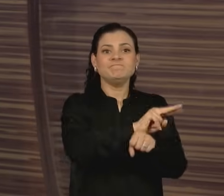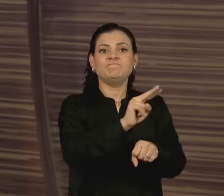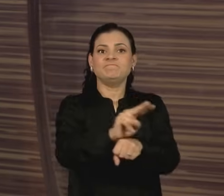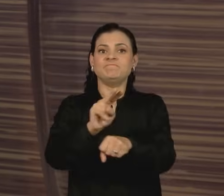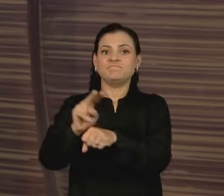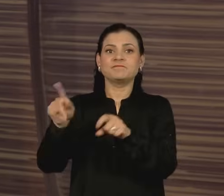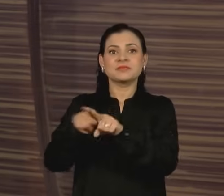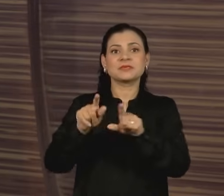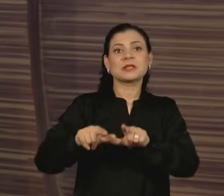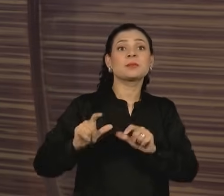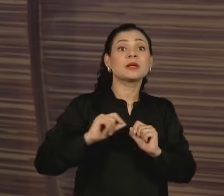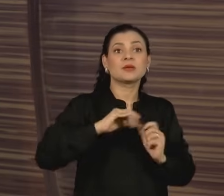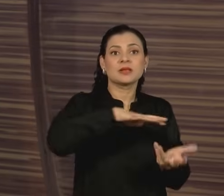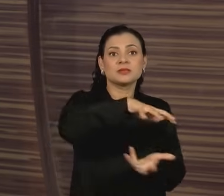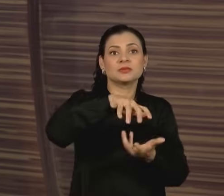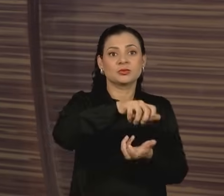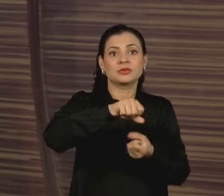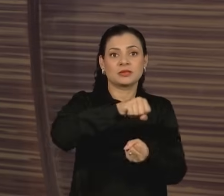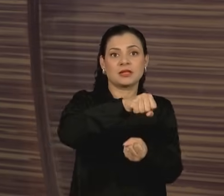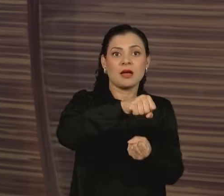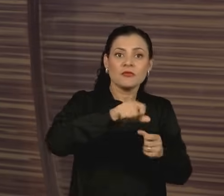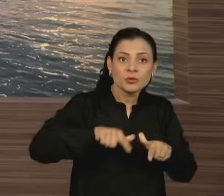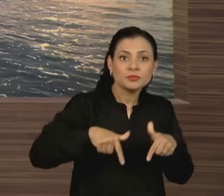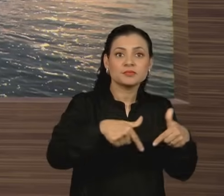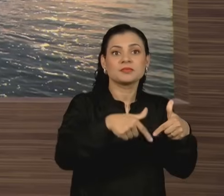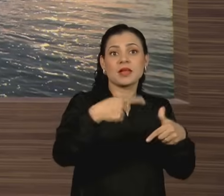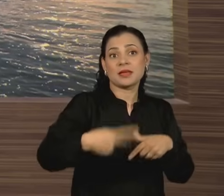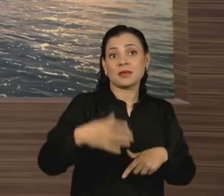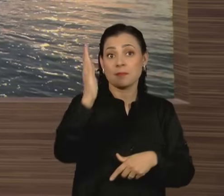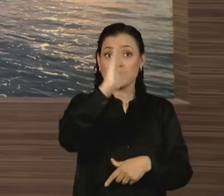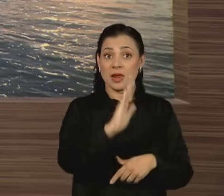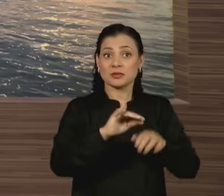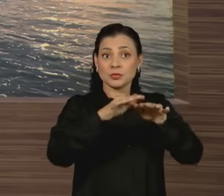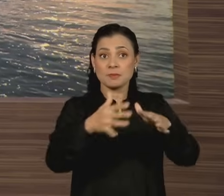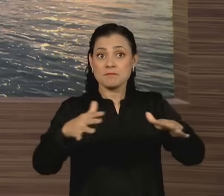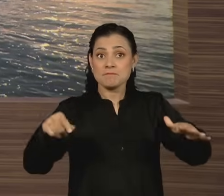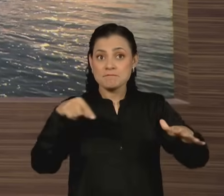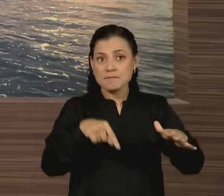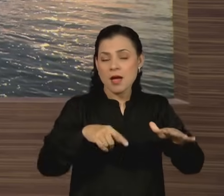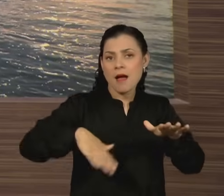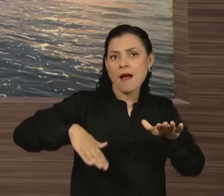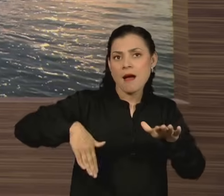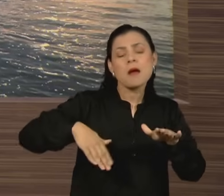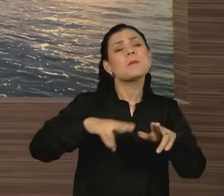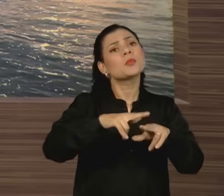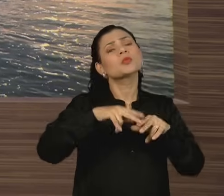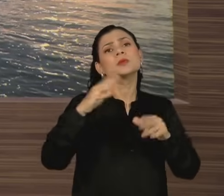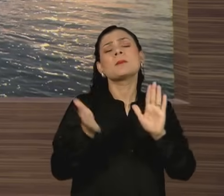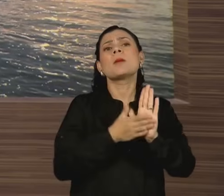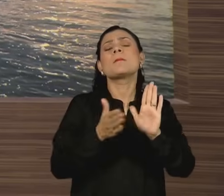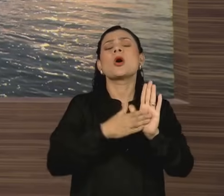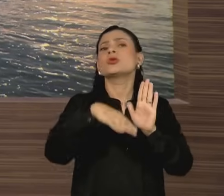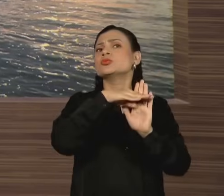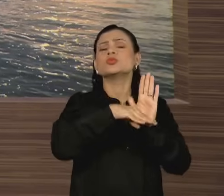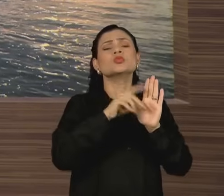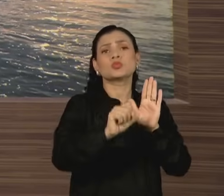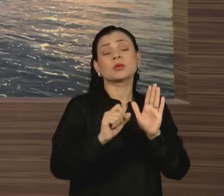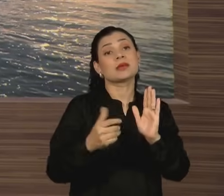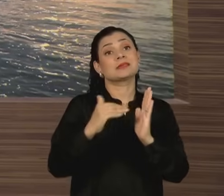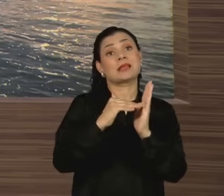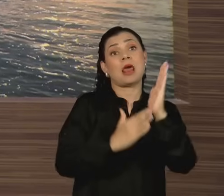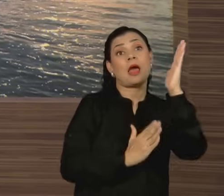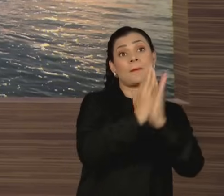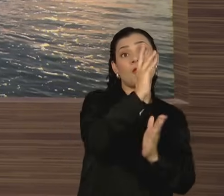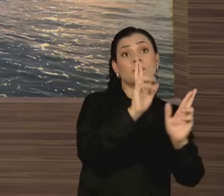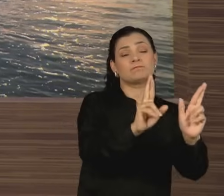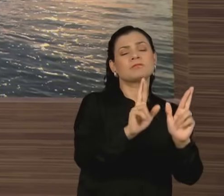e uso sustentável do litoral brasileiro. A expectativa agora é que a proposta seja aprovada pelo Senado para